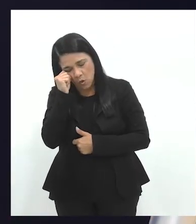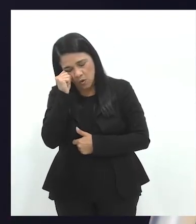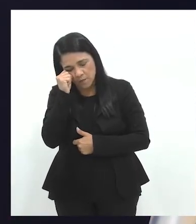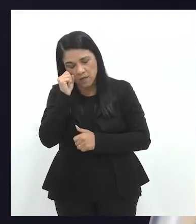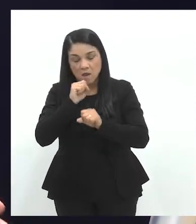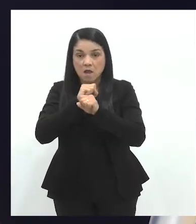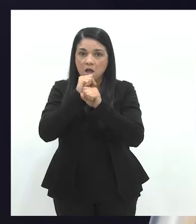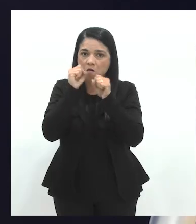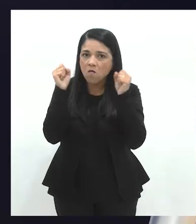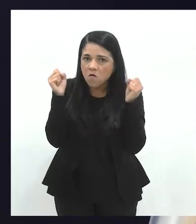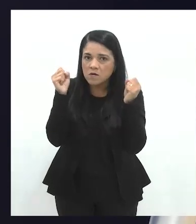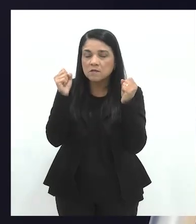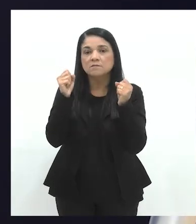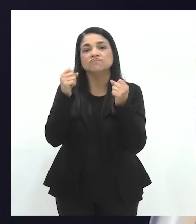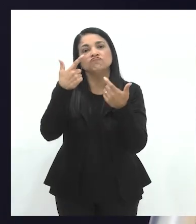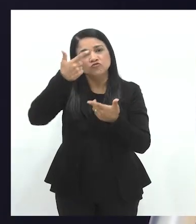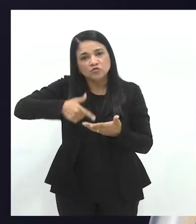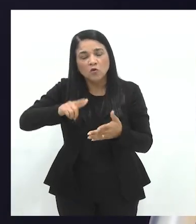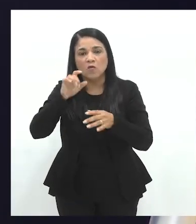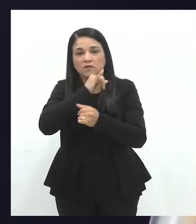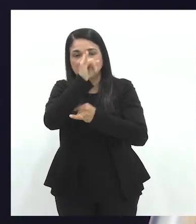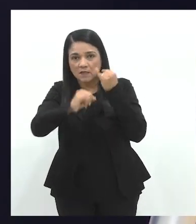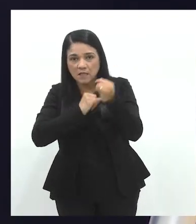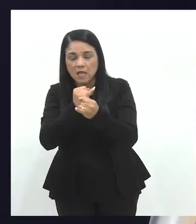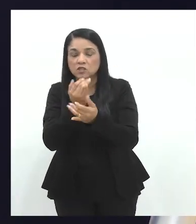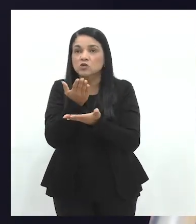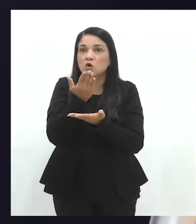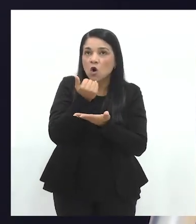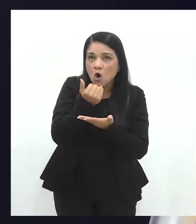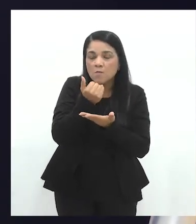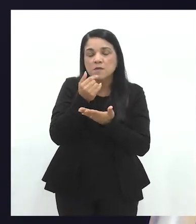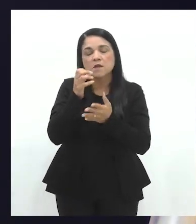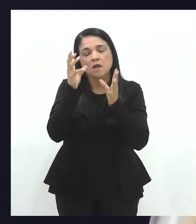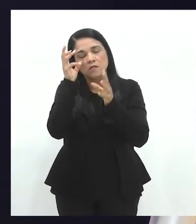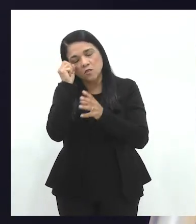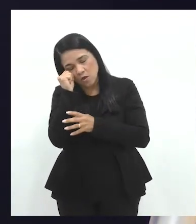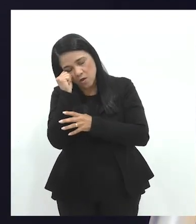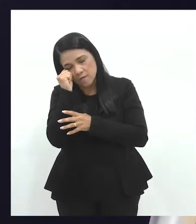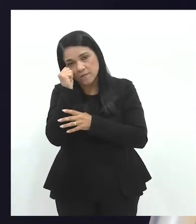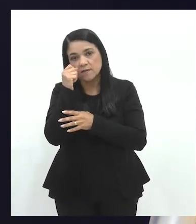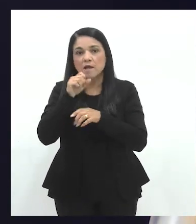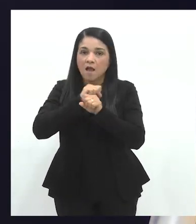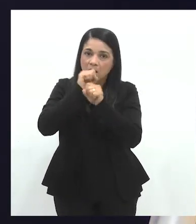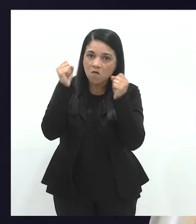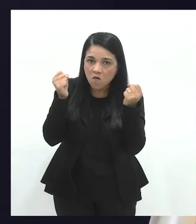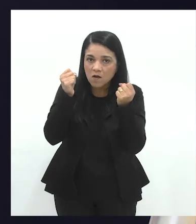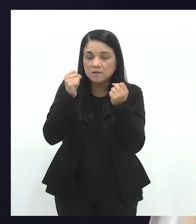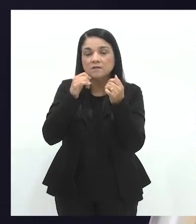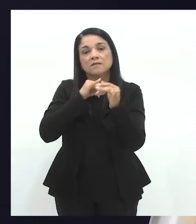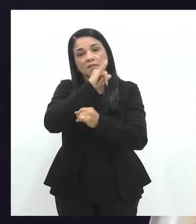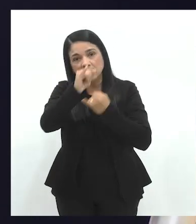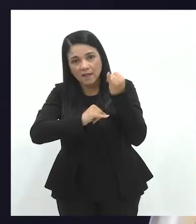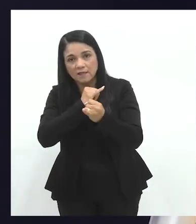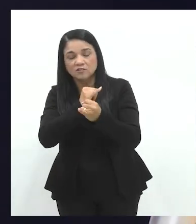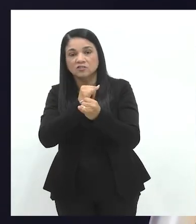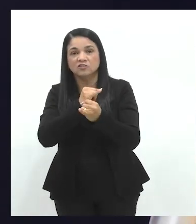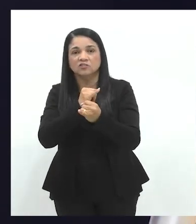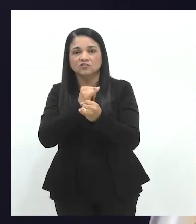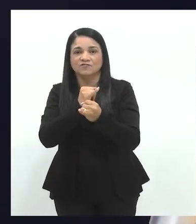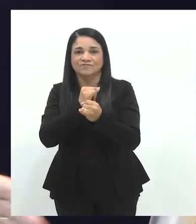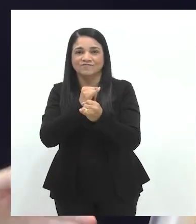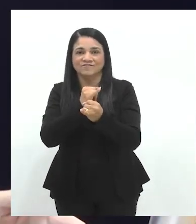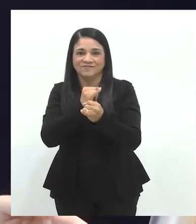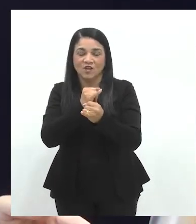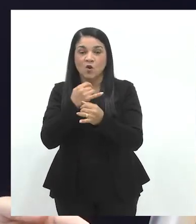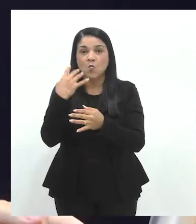dorme, acorda, tela, almoça, dorme, tela, entendo. dorme 3, 4 horas da